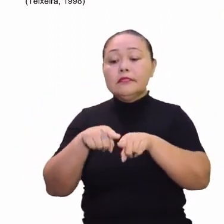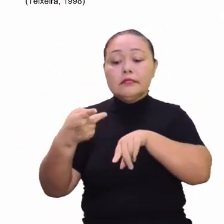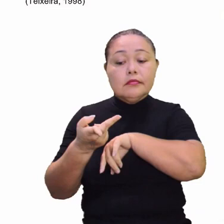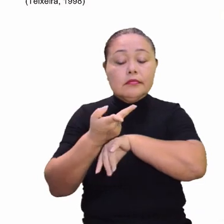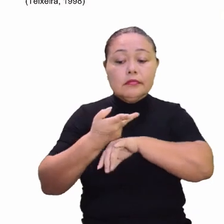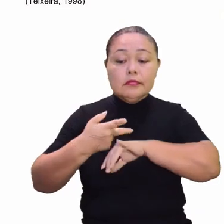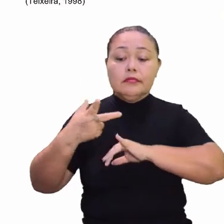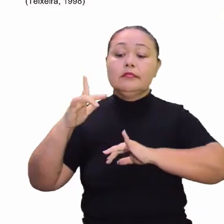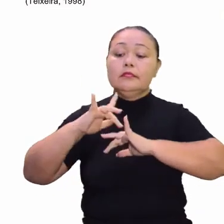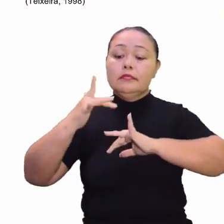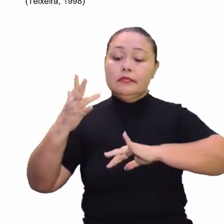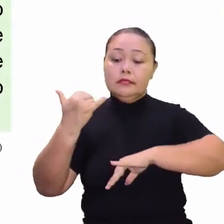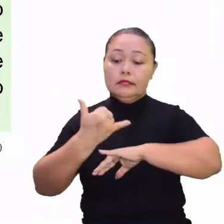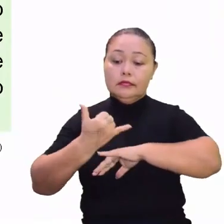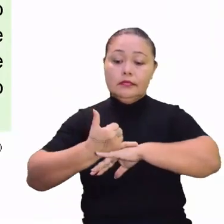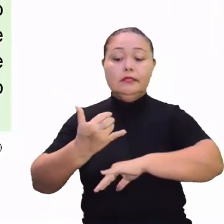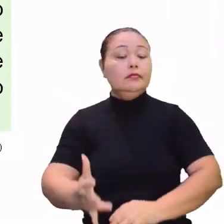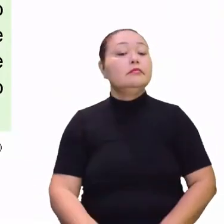Metais preciosos, exatamente.